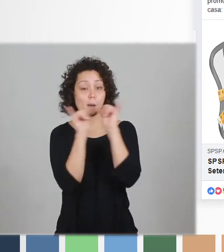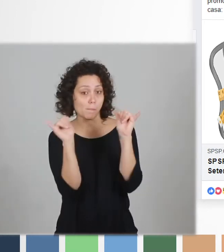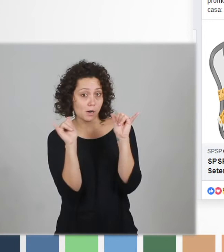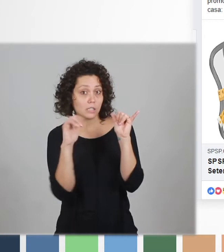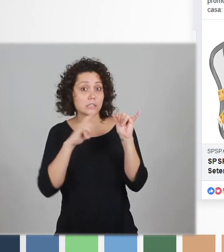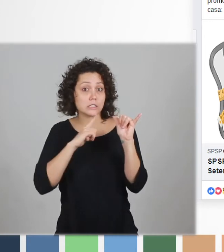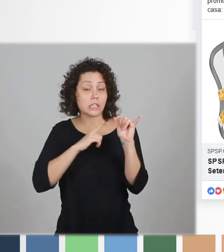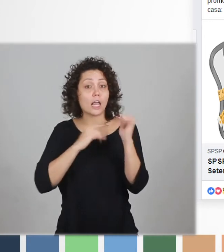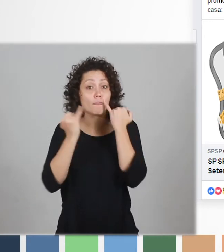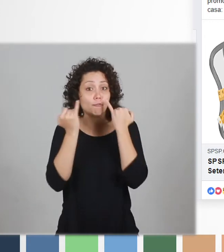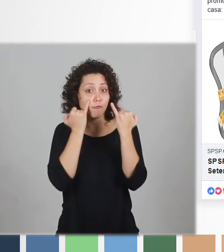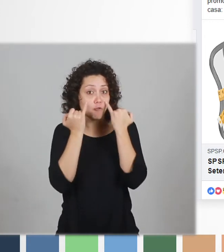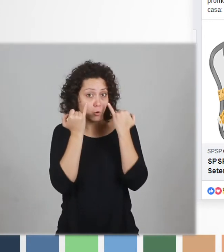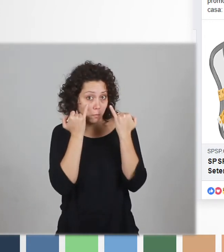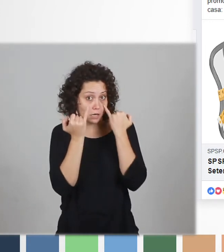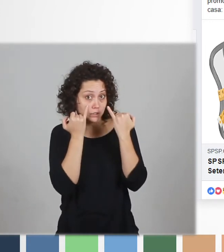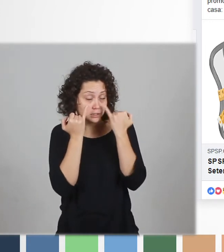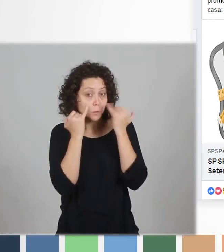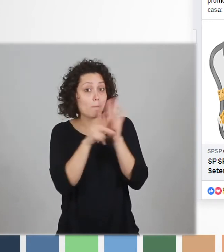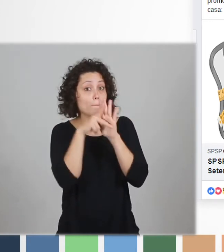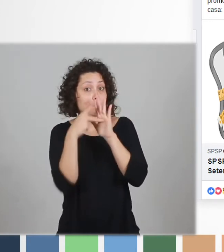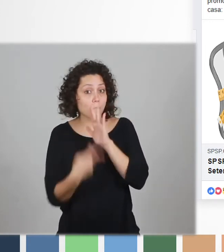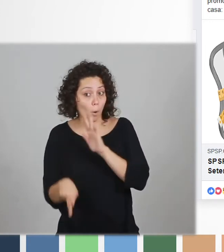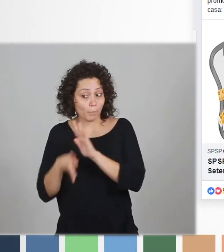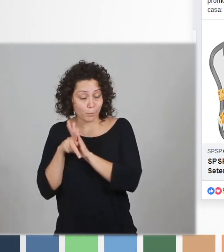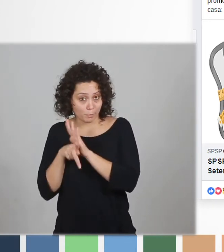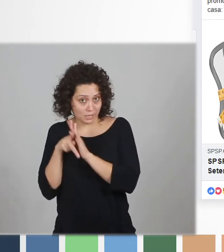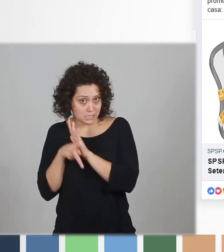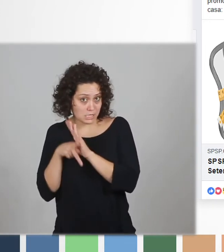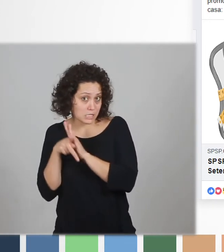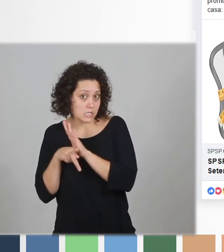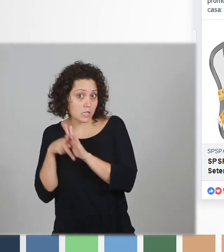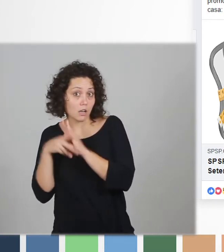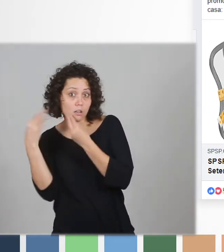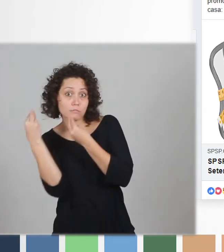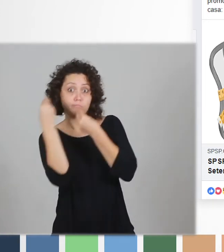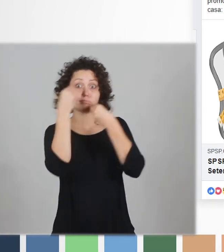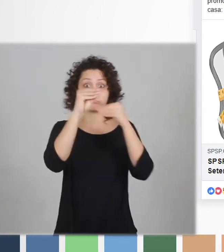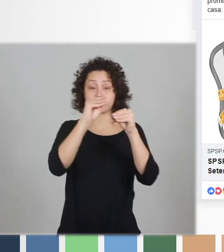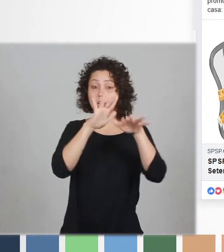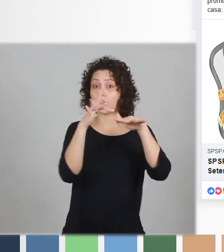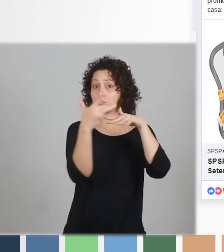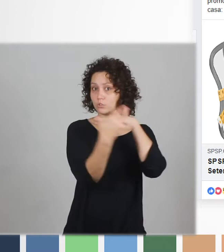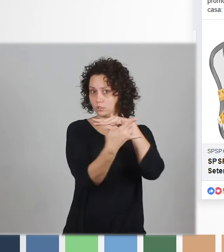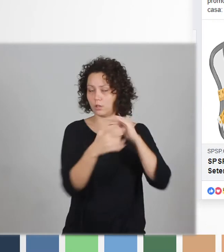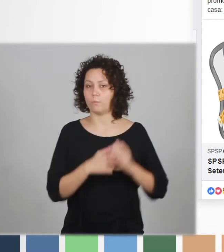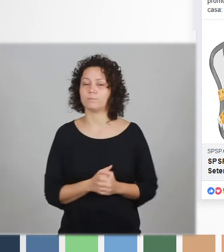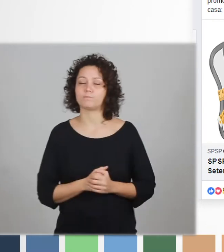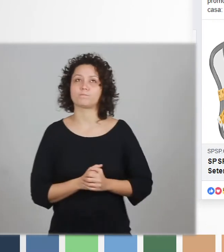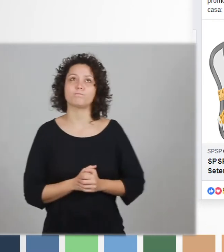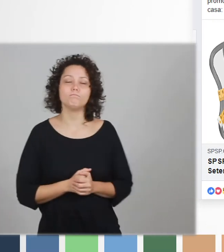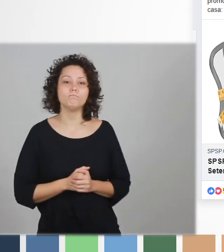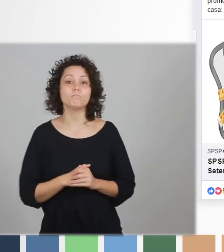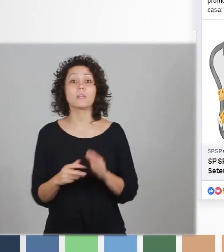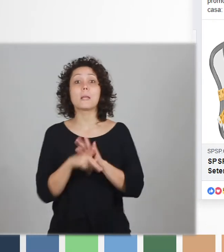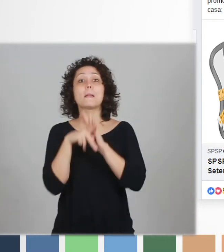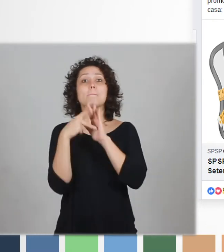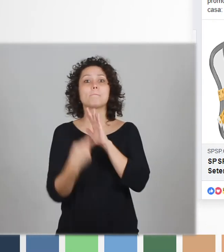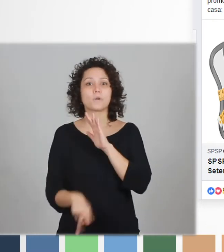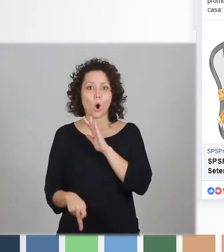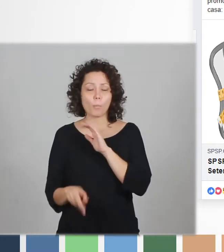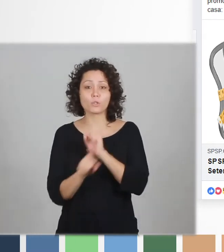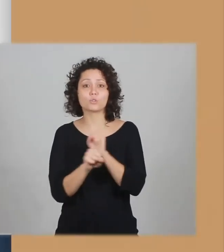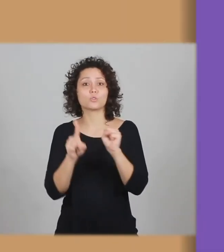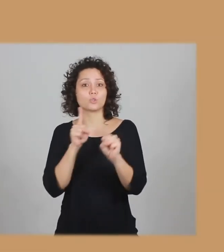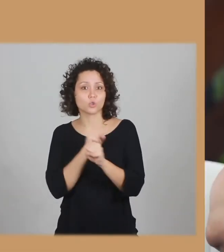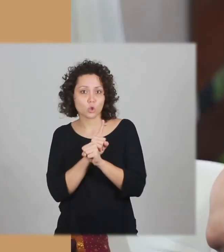com dados a partir de pesquisa e divulgado nas redes sociais. Foi uma campanha da Sociedade de Pediatria de